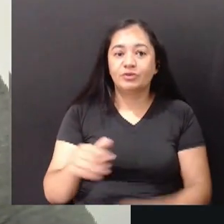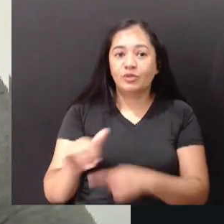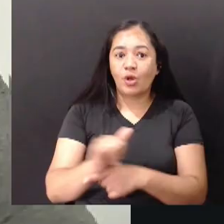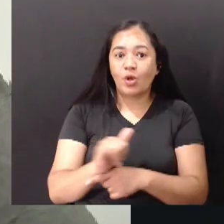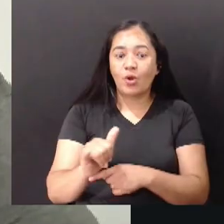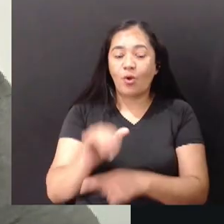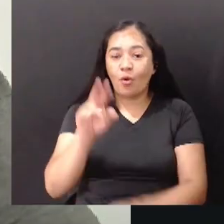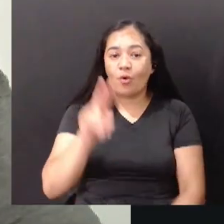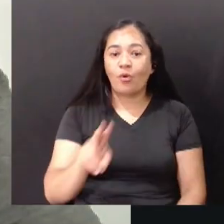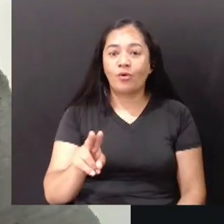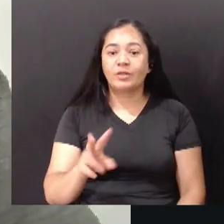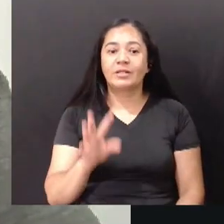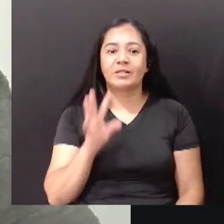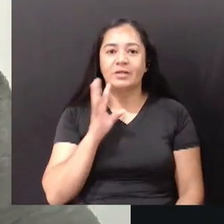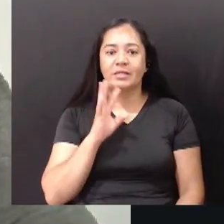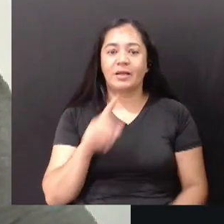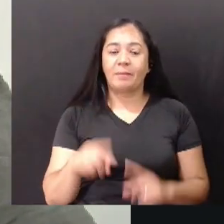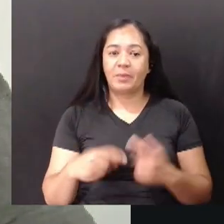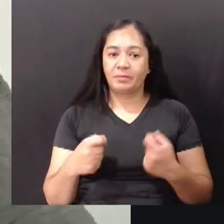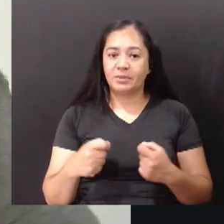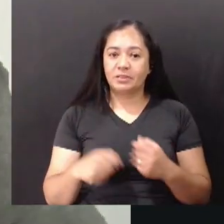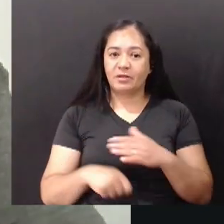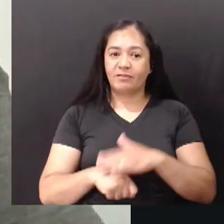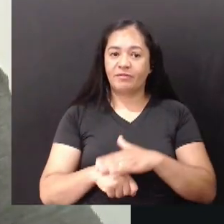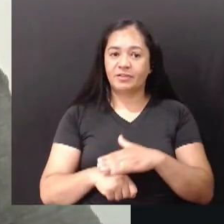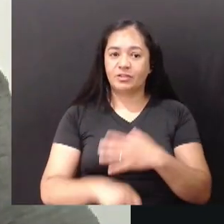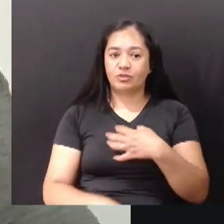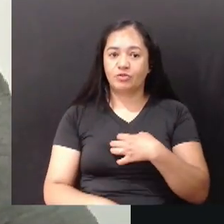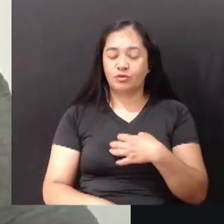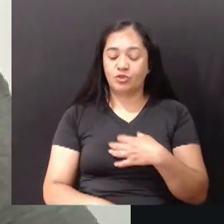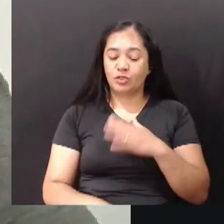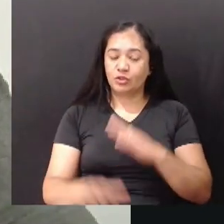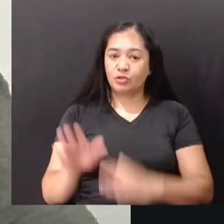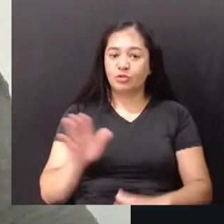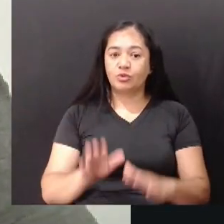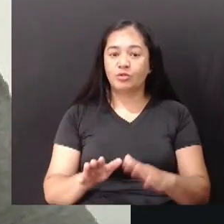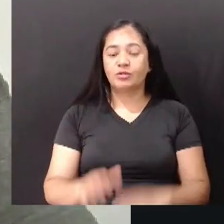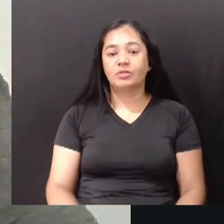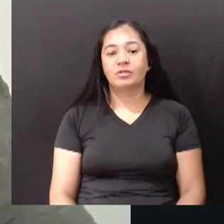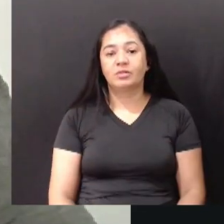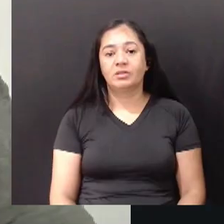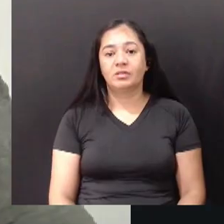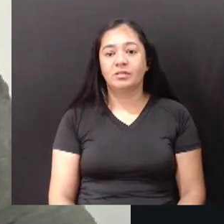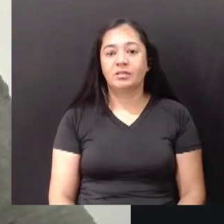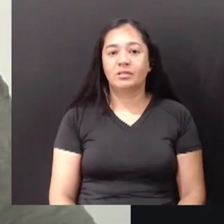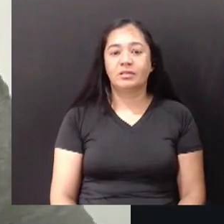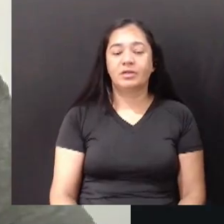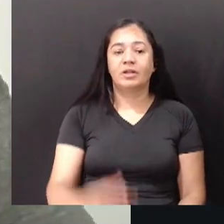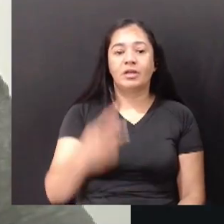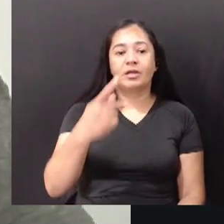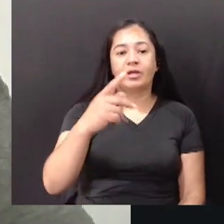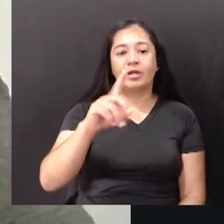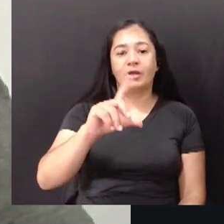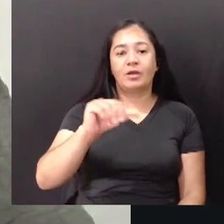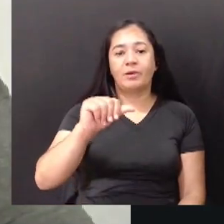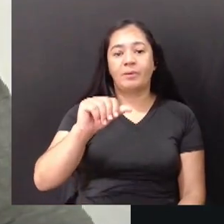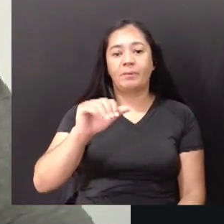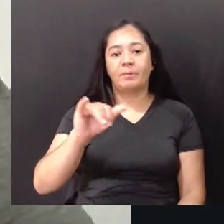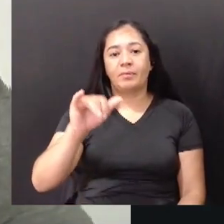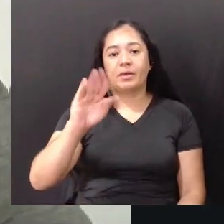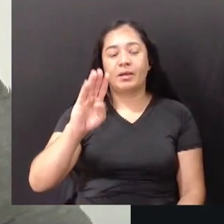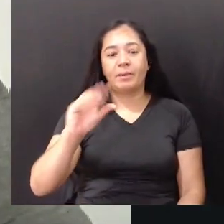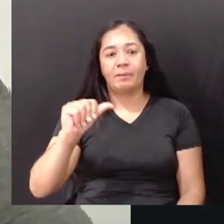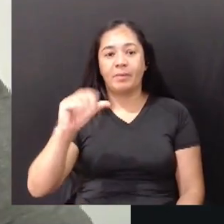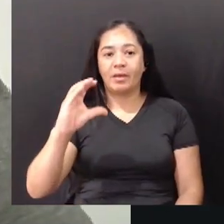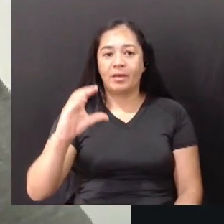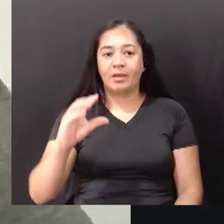um recurso que é legal, mas precisa ser feito de forma muito comedida, que é o uso do que a gente chama de playback, onde a gente